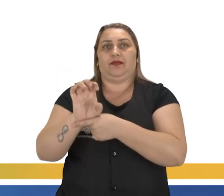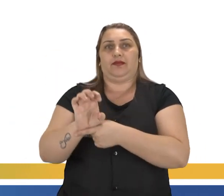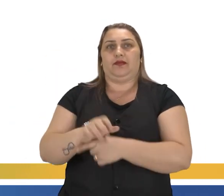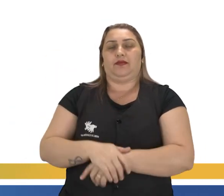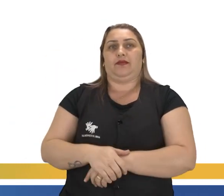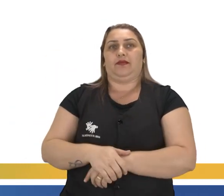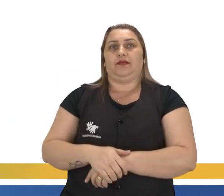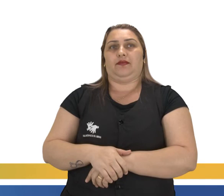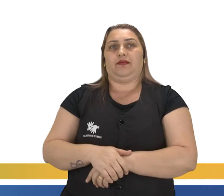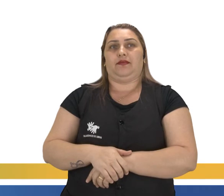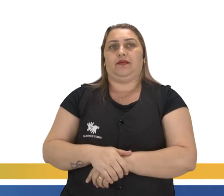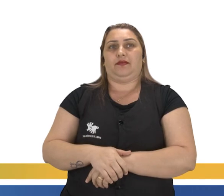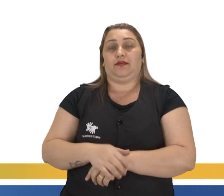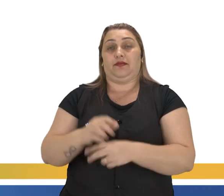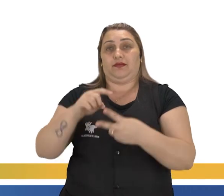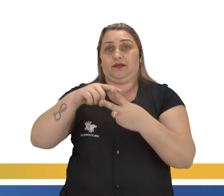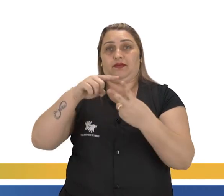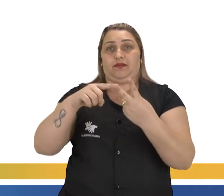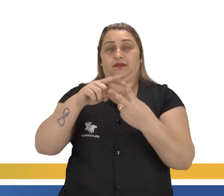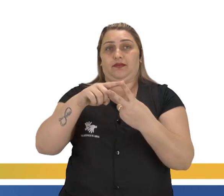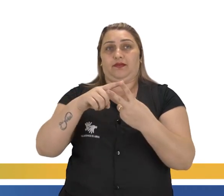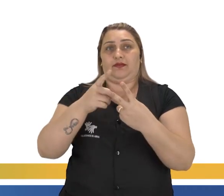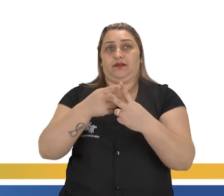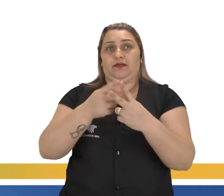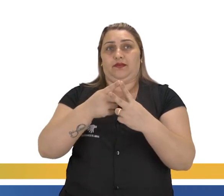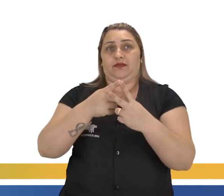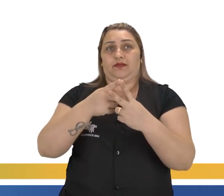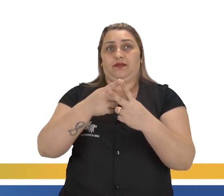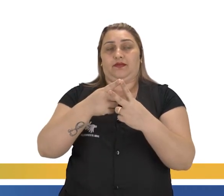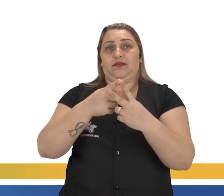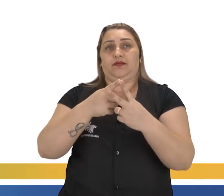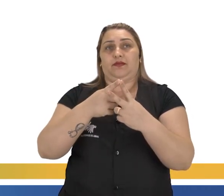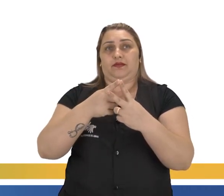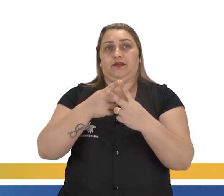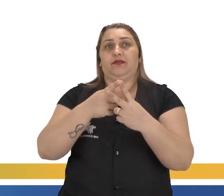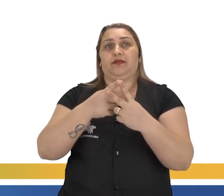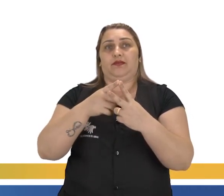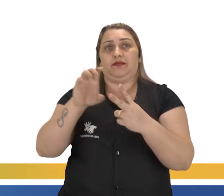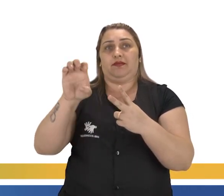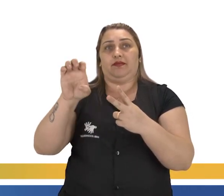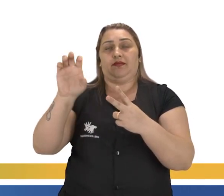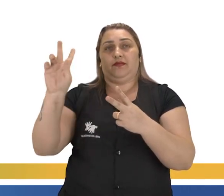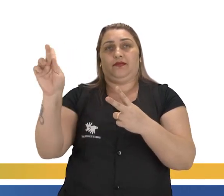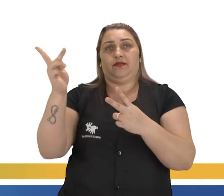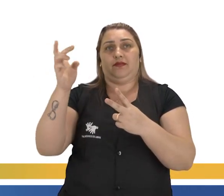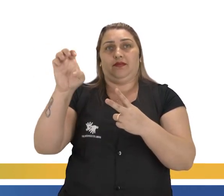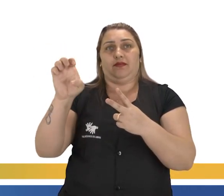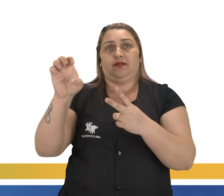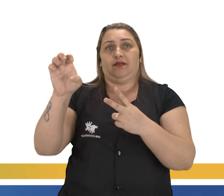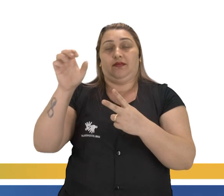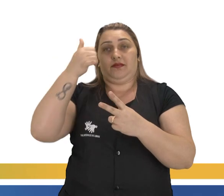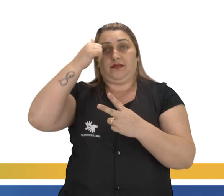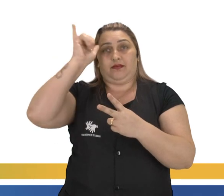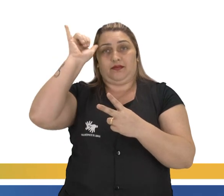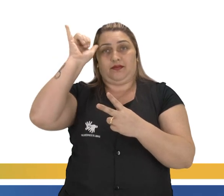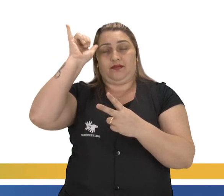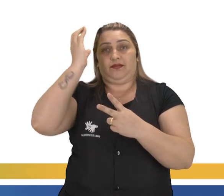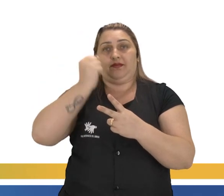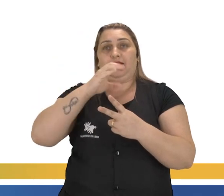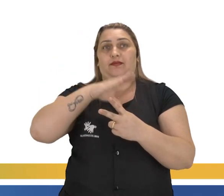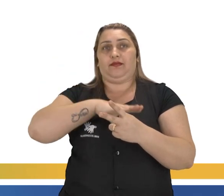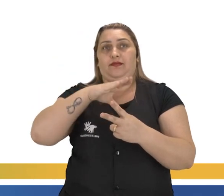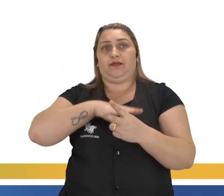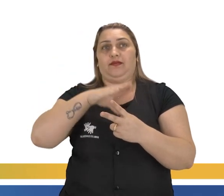alcohol. Aqui eu vou ter dois. Primeiro, la leche, um heterogenérico. Em português eu digo leite. E